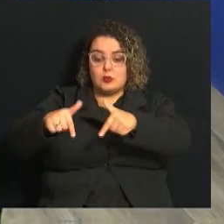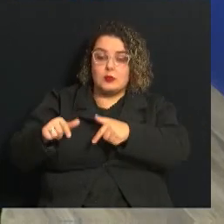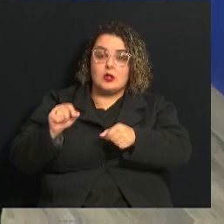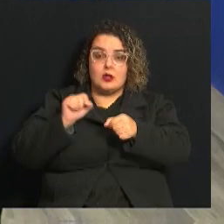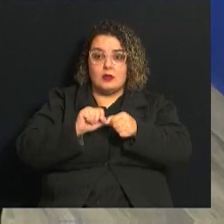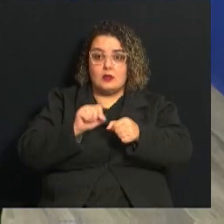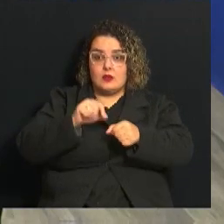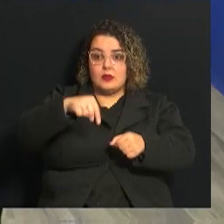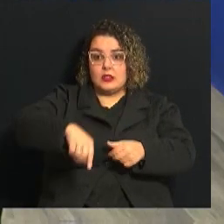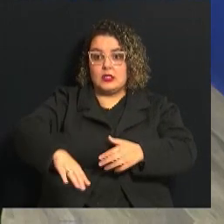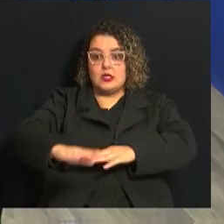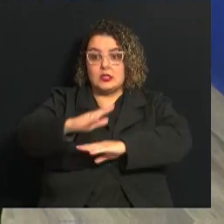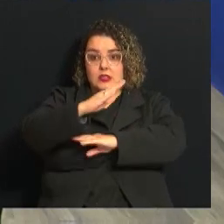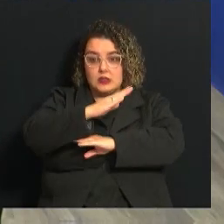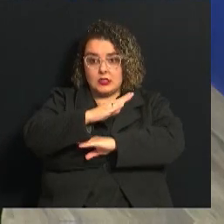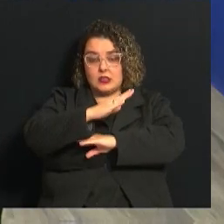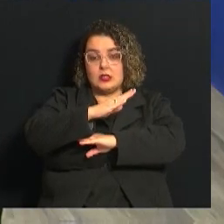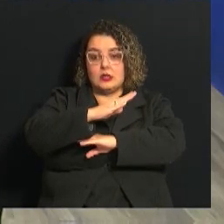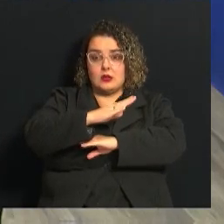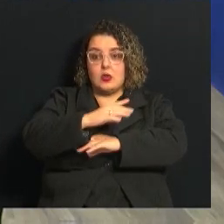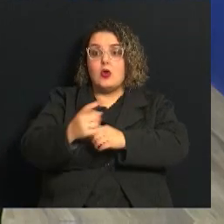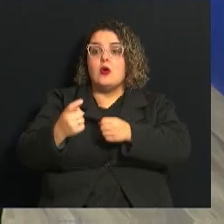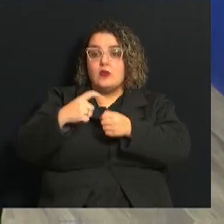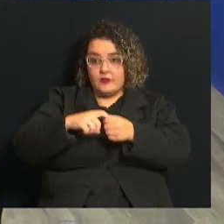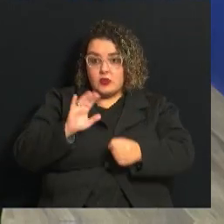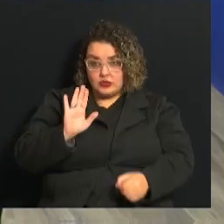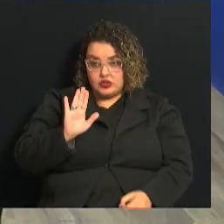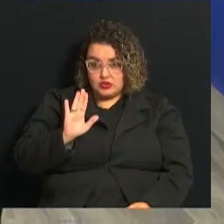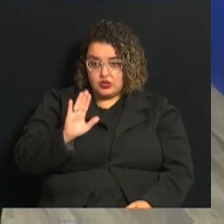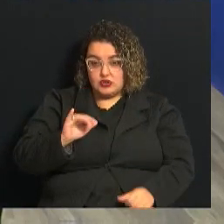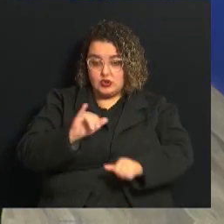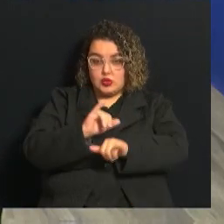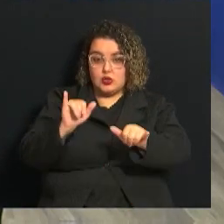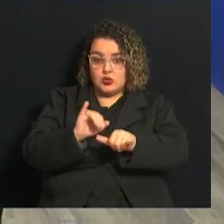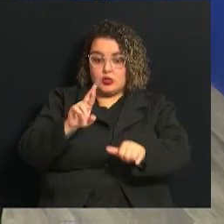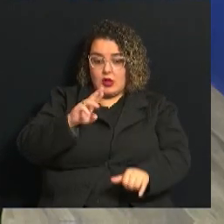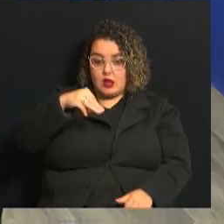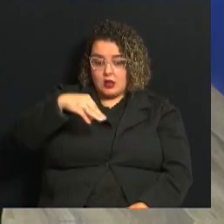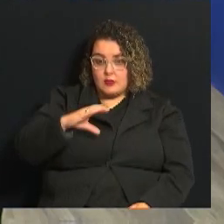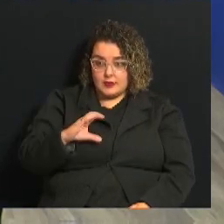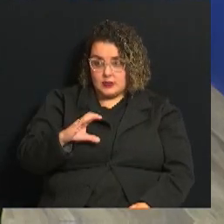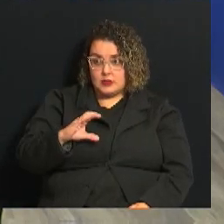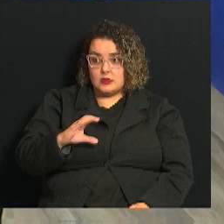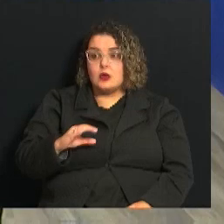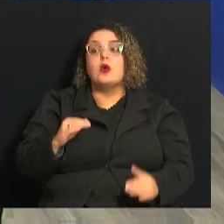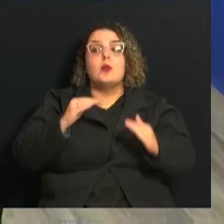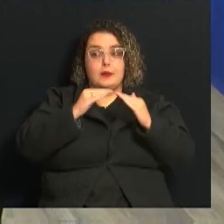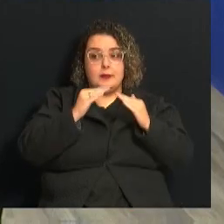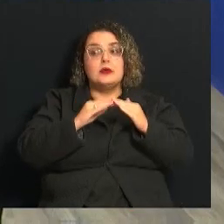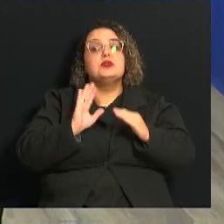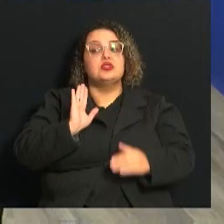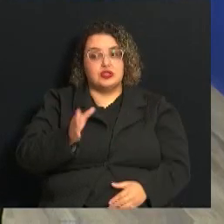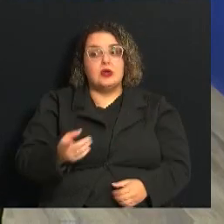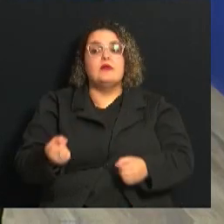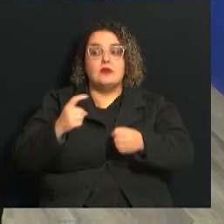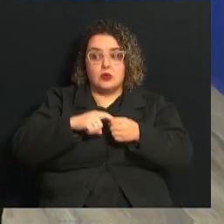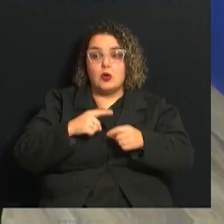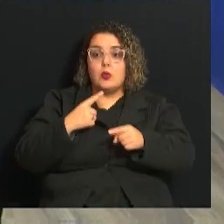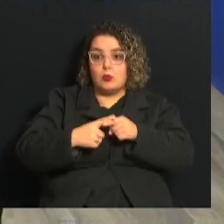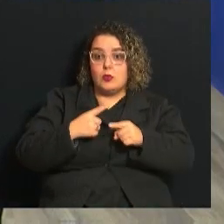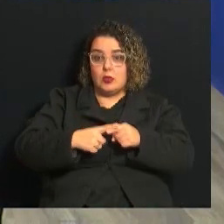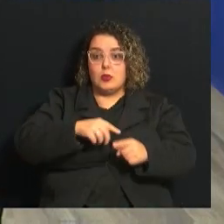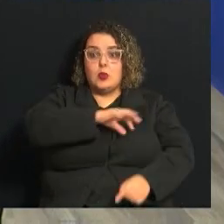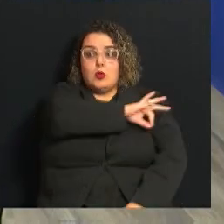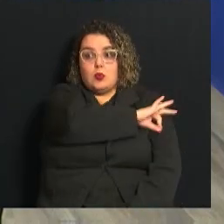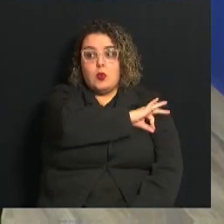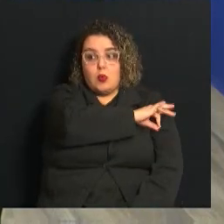aqui na câmara de Campinas volta daqui a pouco com as notícias da Metrópole de Campinas combinado daqui a pouco a gente volta até porque a prefeitura